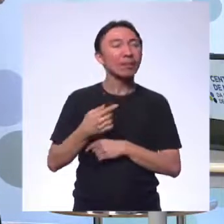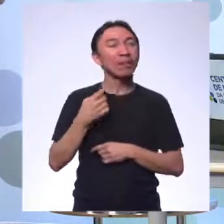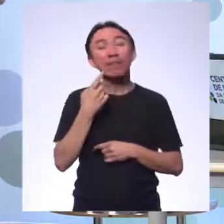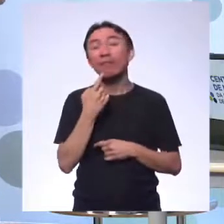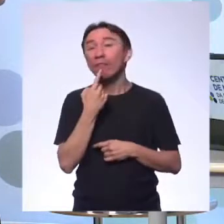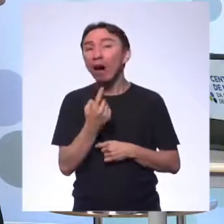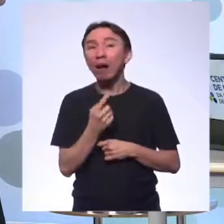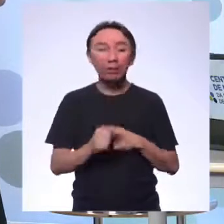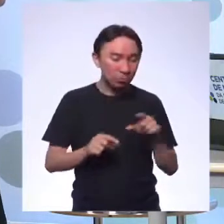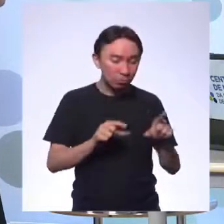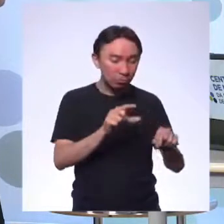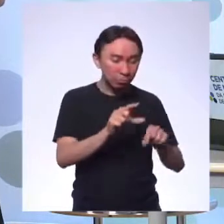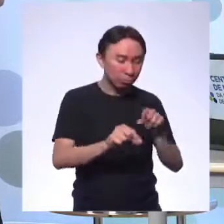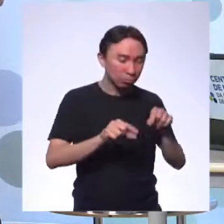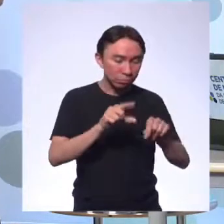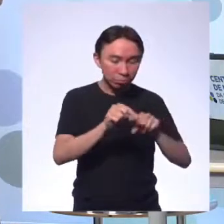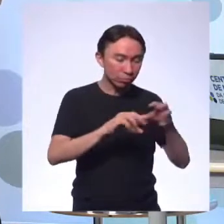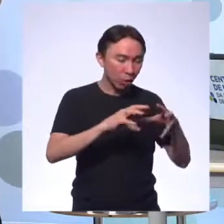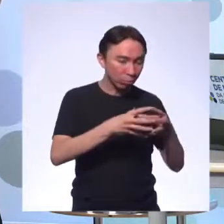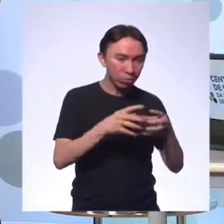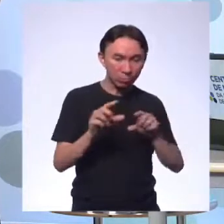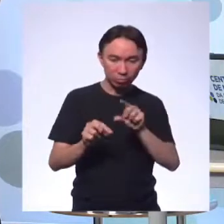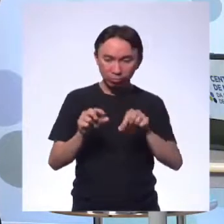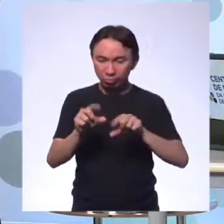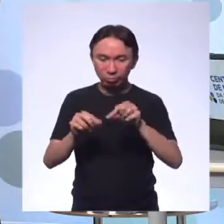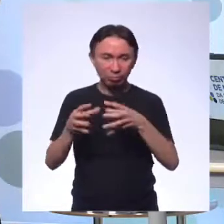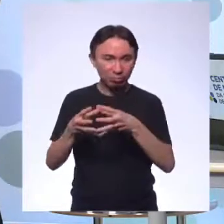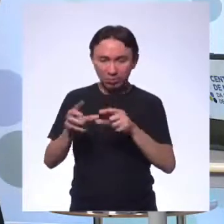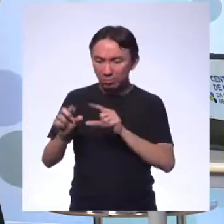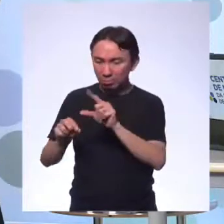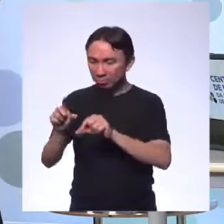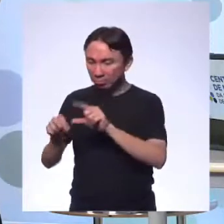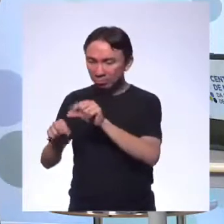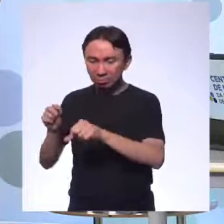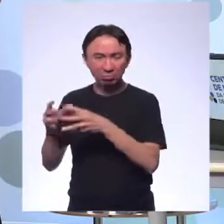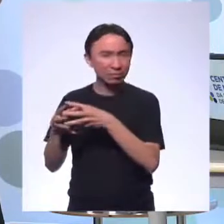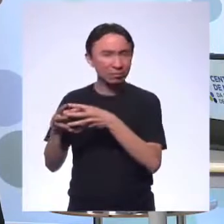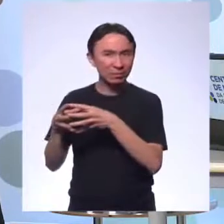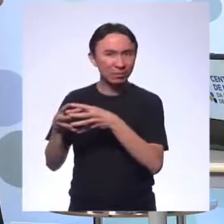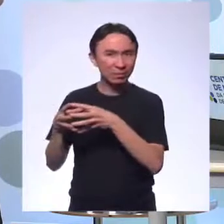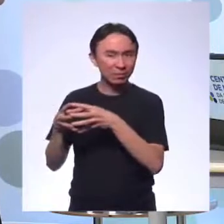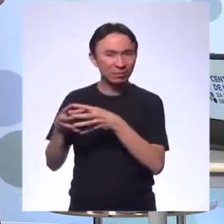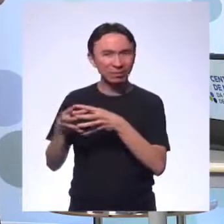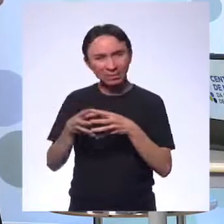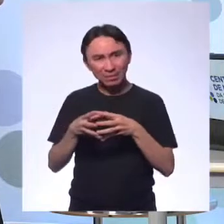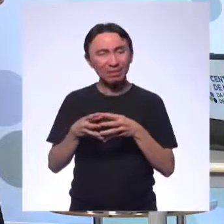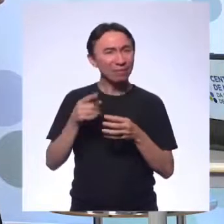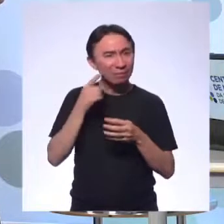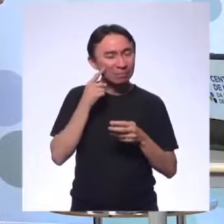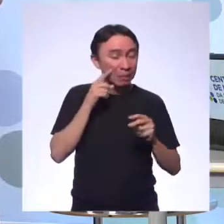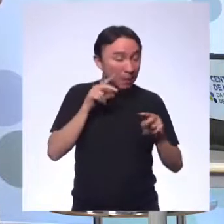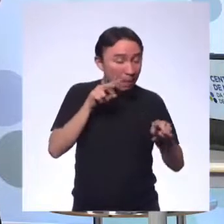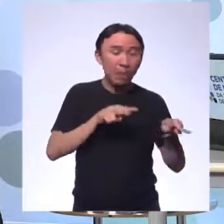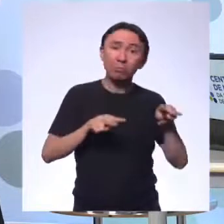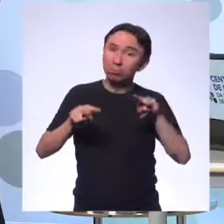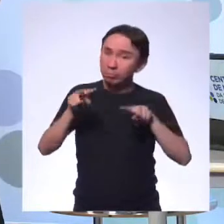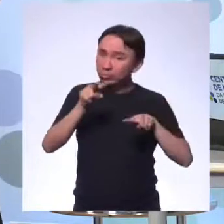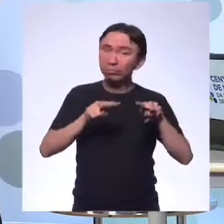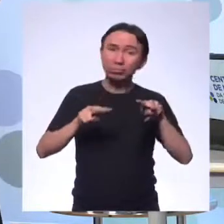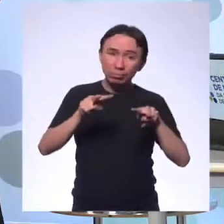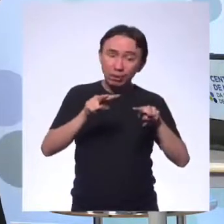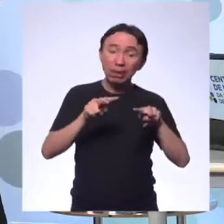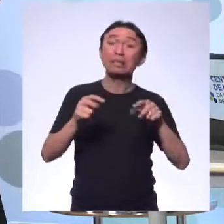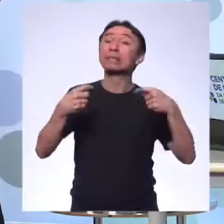da classificação, esses caracteres, né, essas características morfológicas, elas são aí juntamente